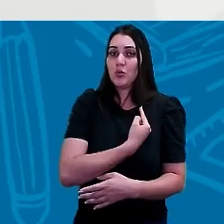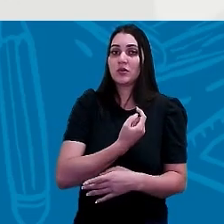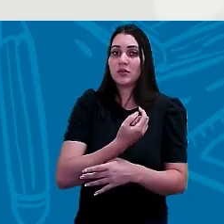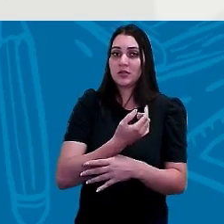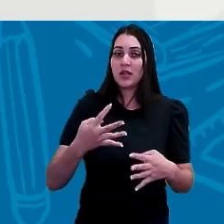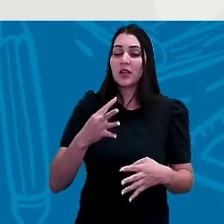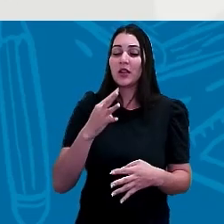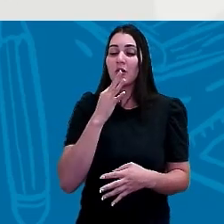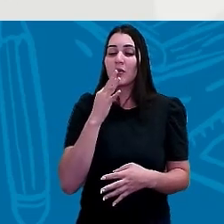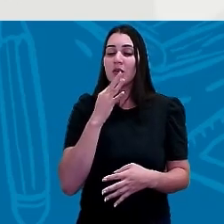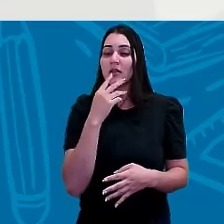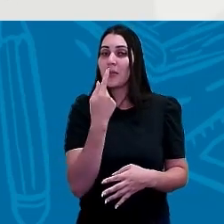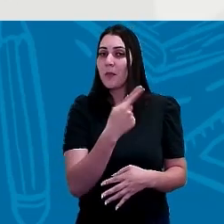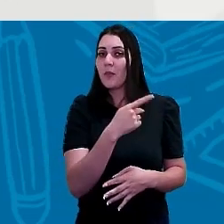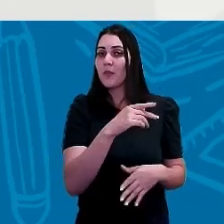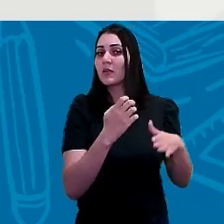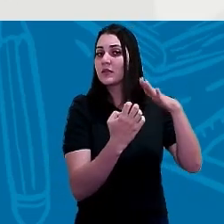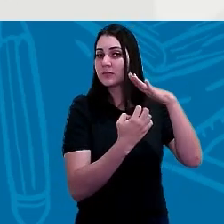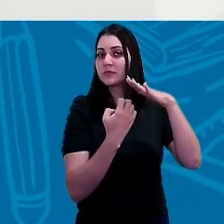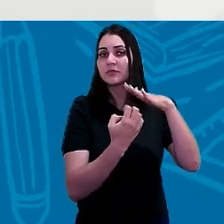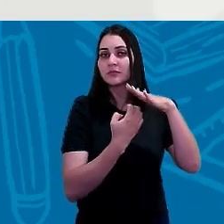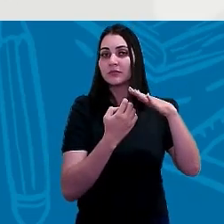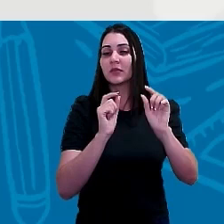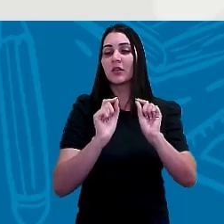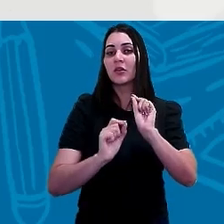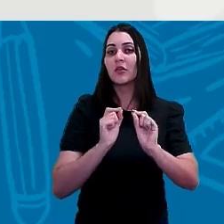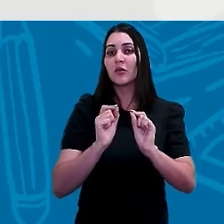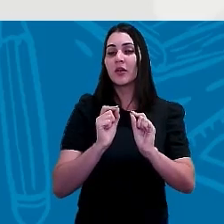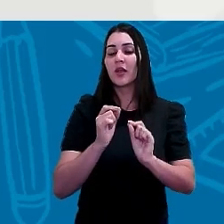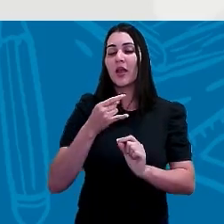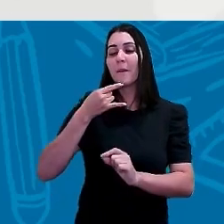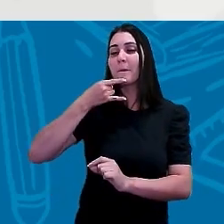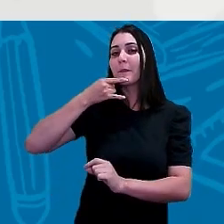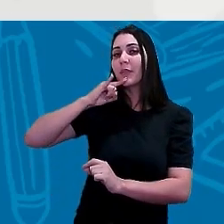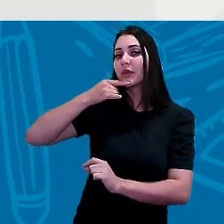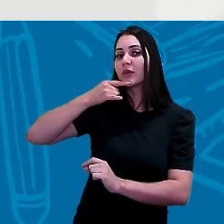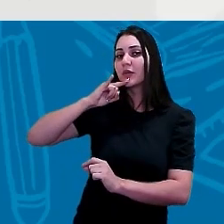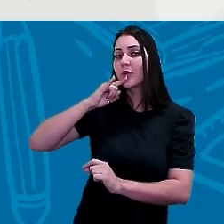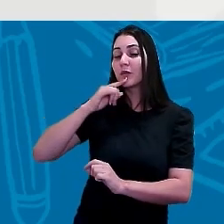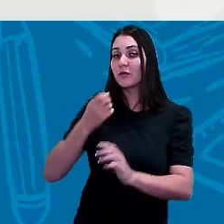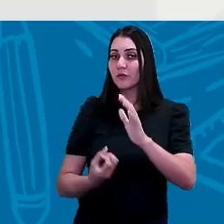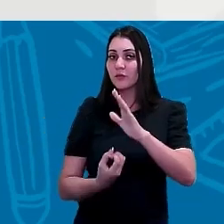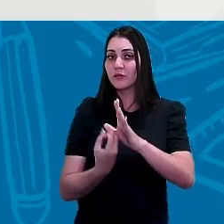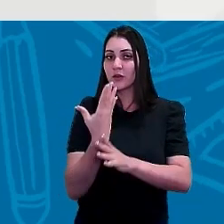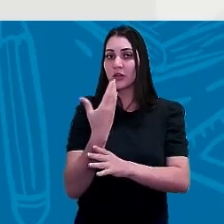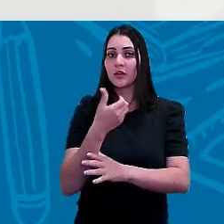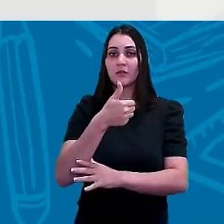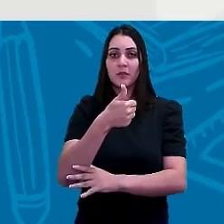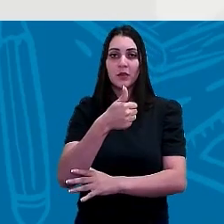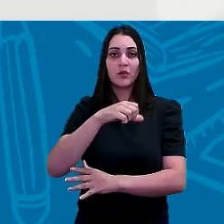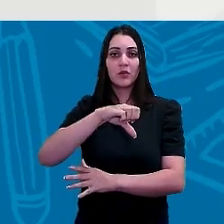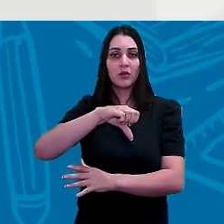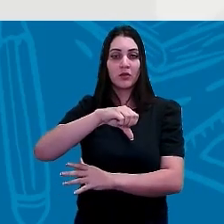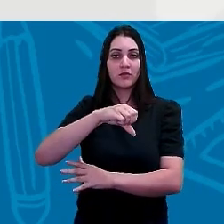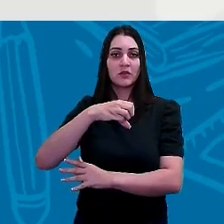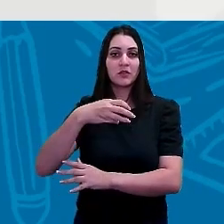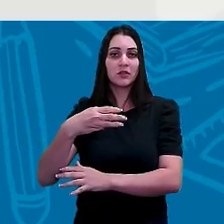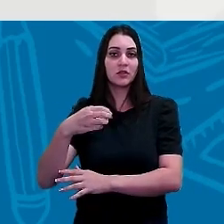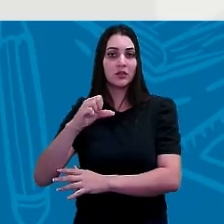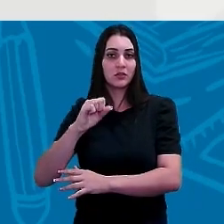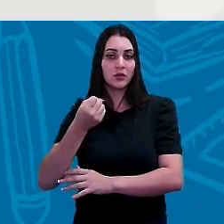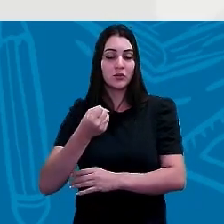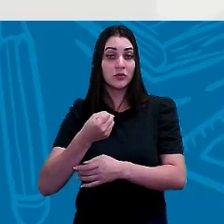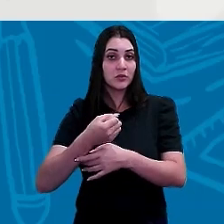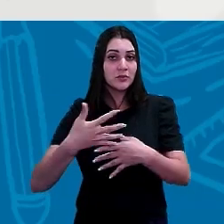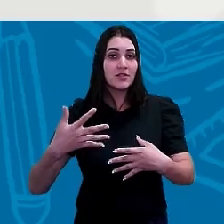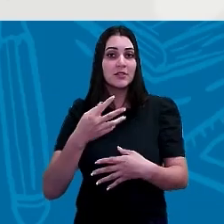por essa empresa, né? É as Engarrafamentos Pitu, né, que foi fundada em 1938, na